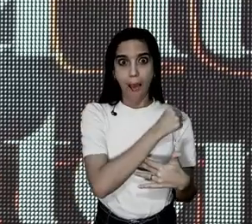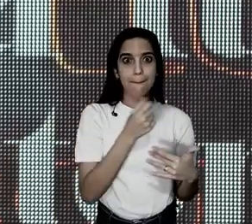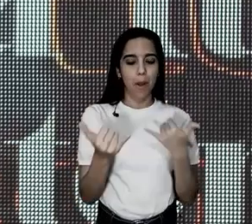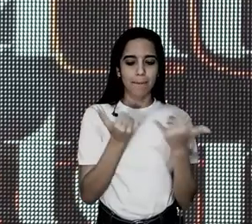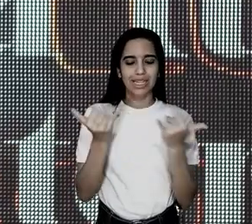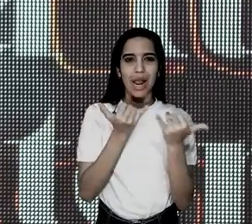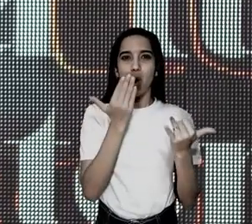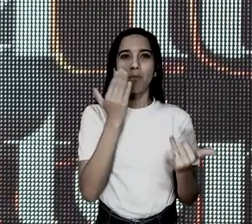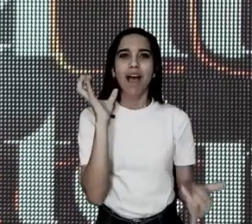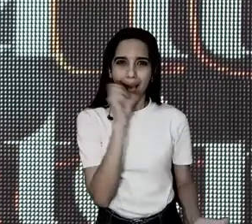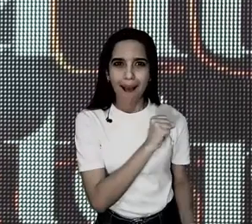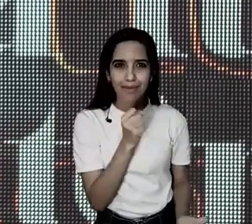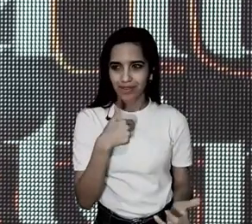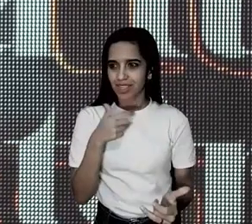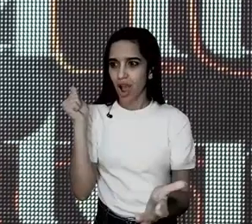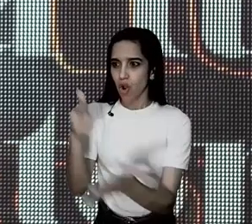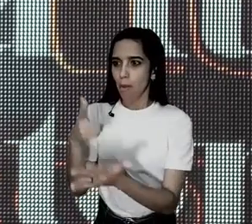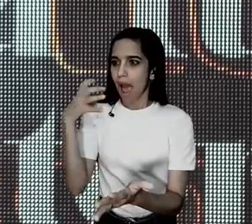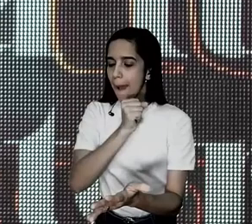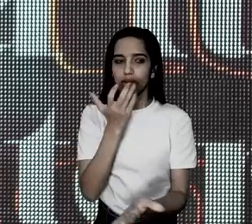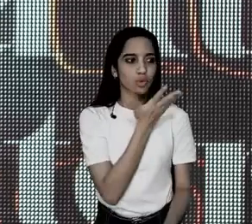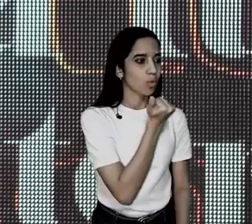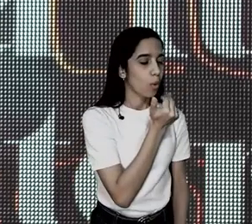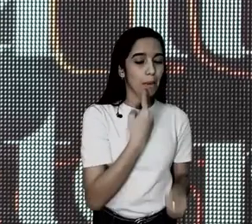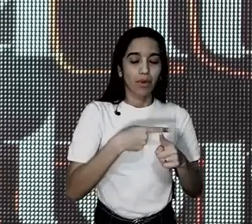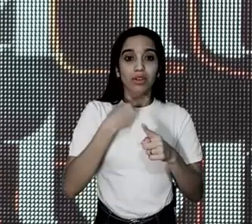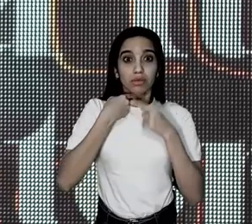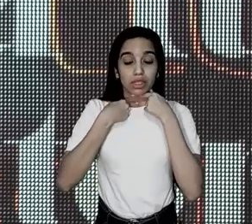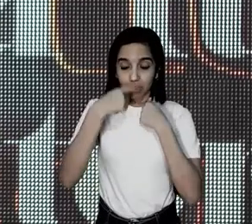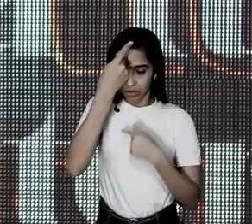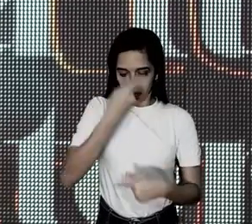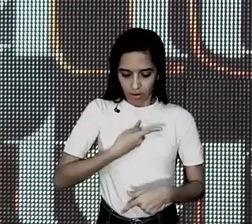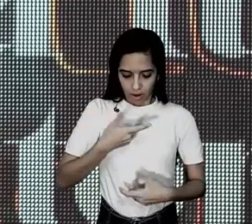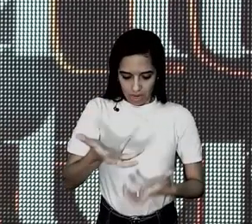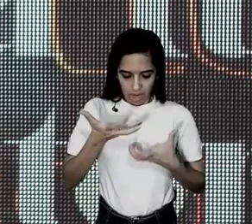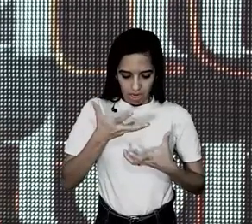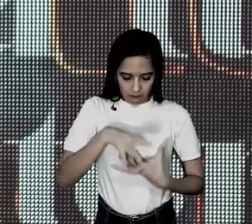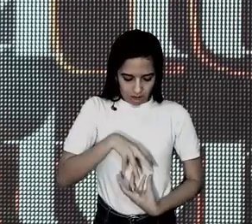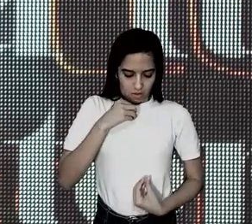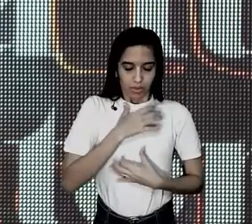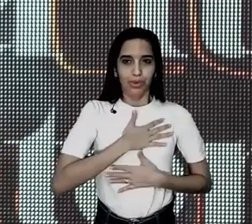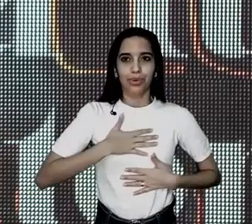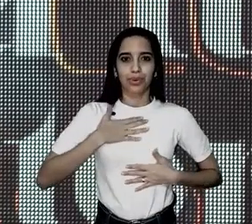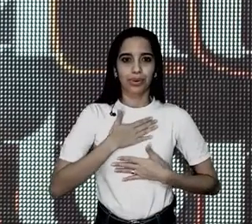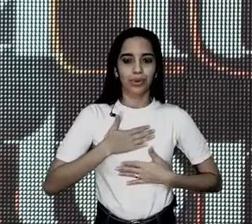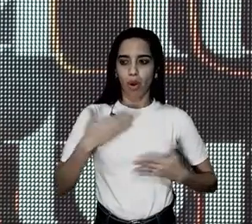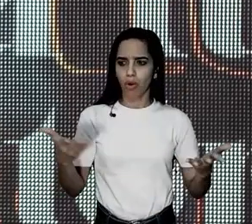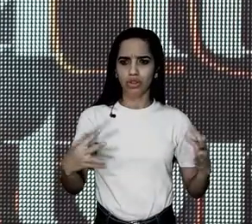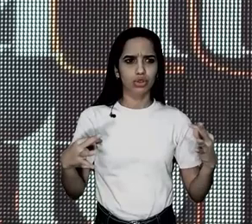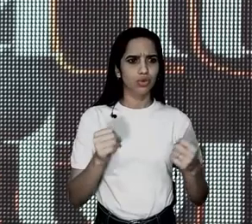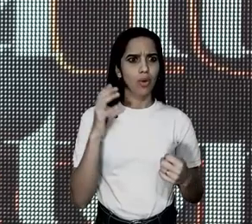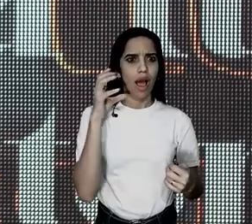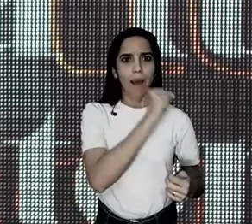food, numa tentativa humana de satisfazer as suas próprias almas. Hoje tudo é muito rápido, você começa